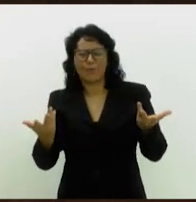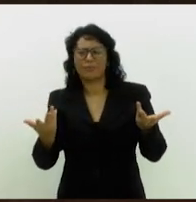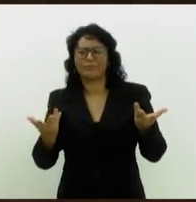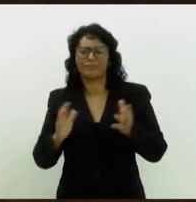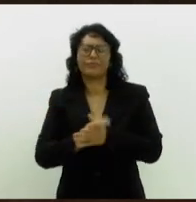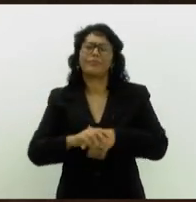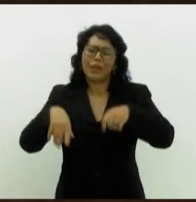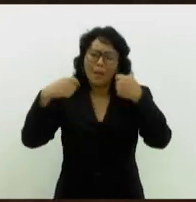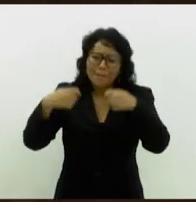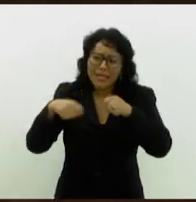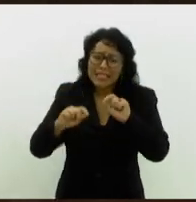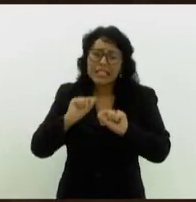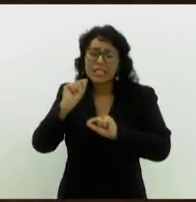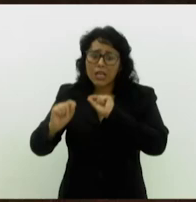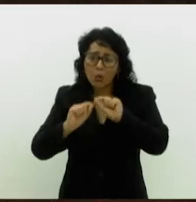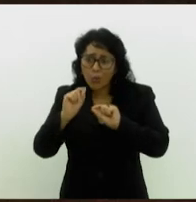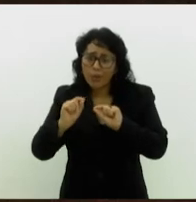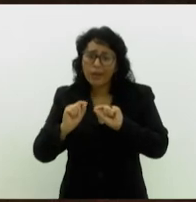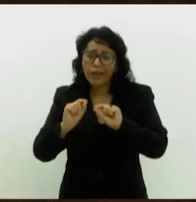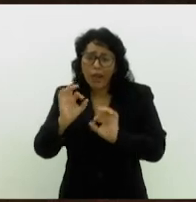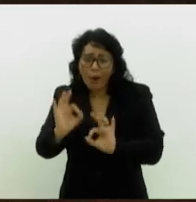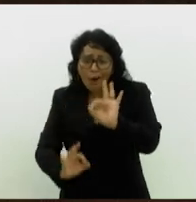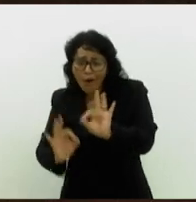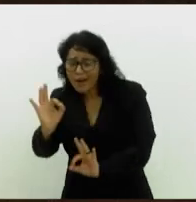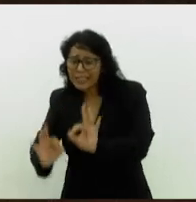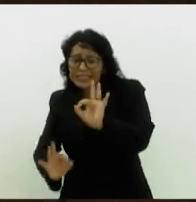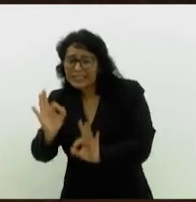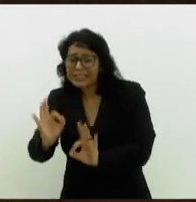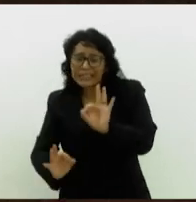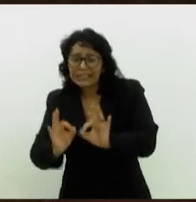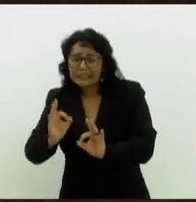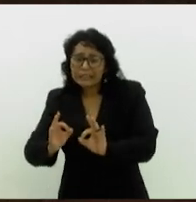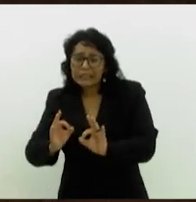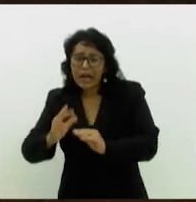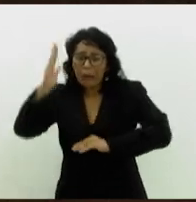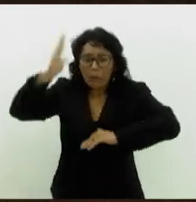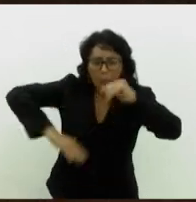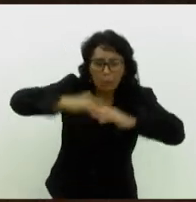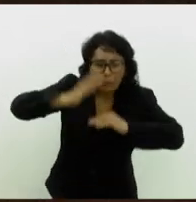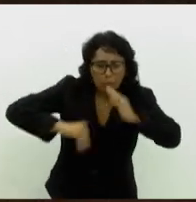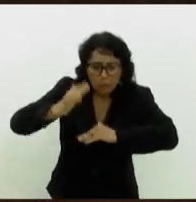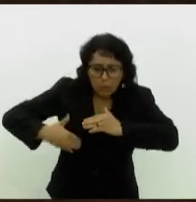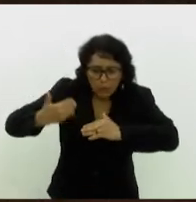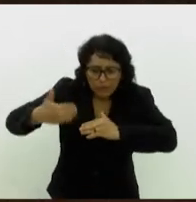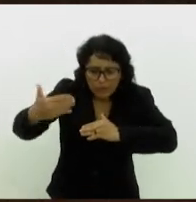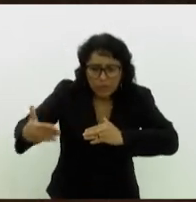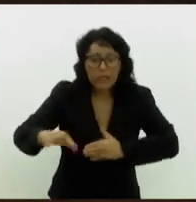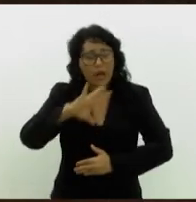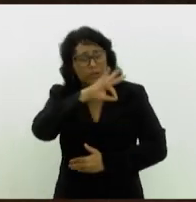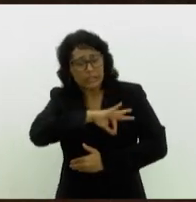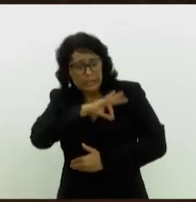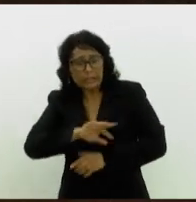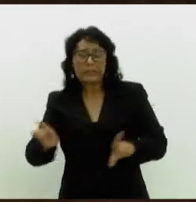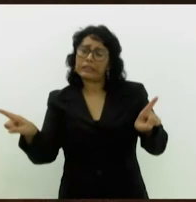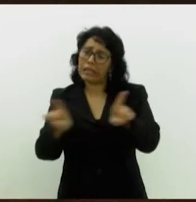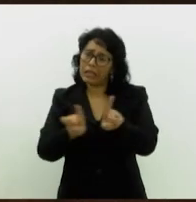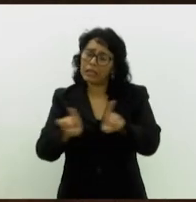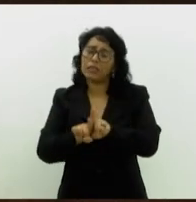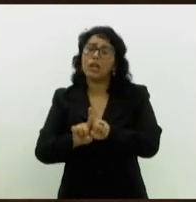salários e a recomposição salarial é a possibilidade de